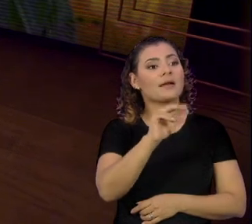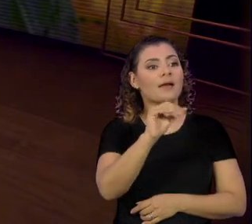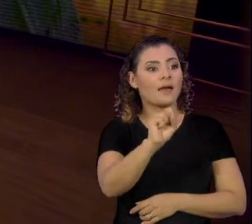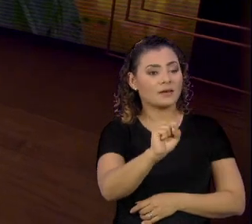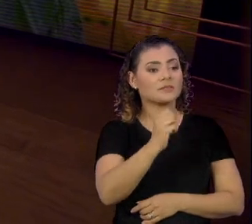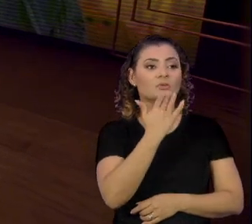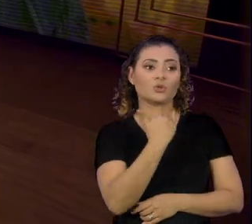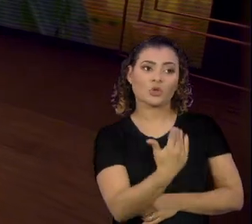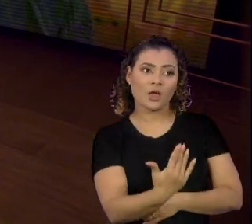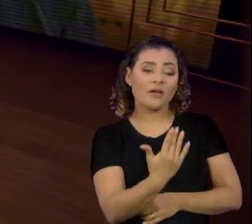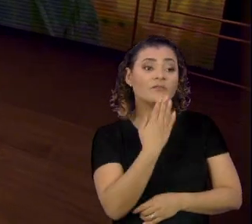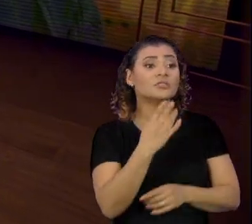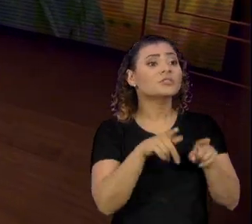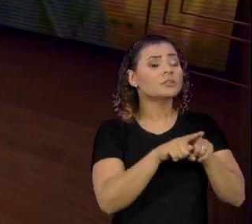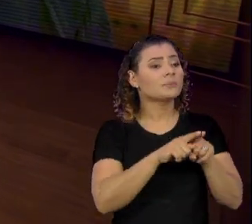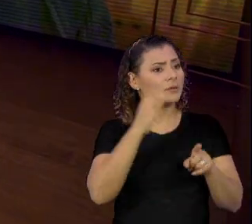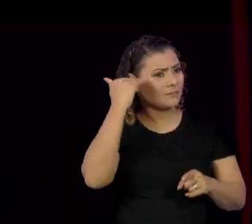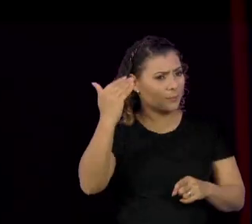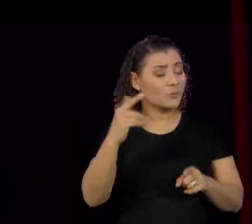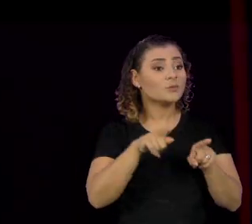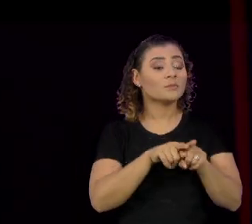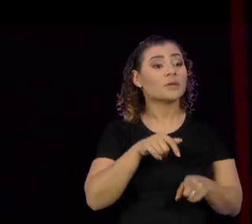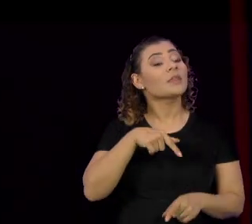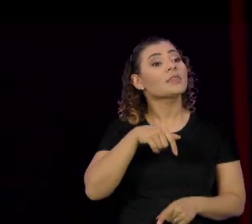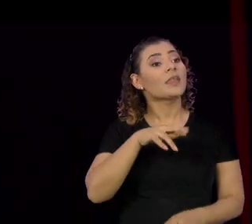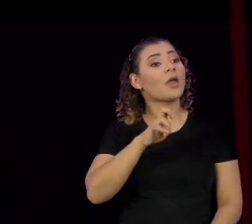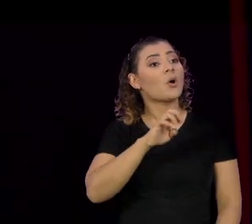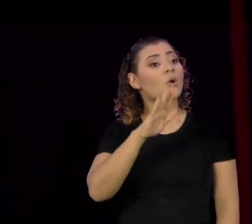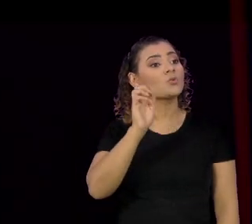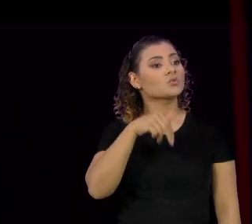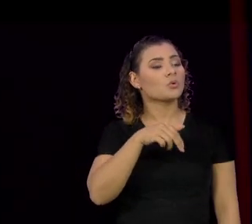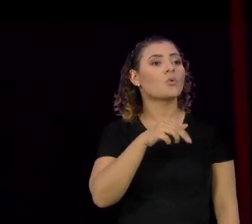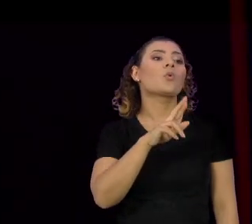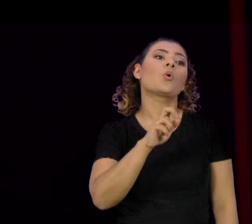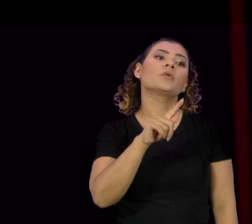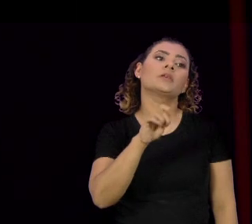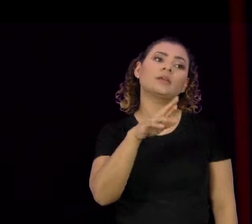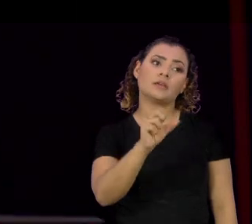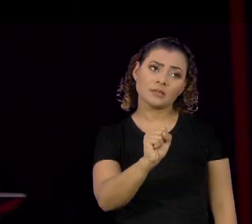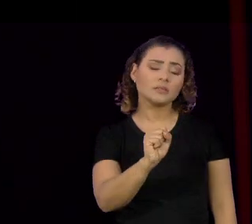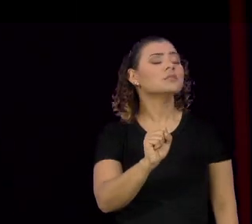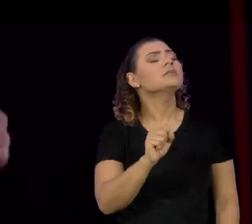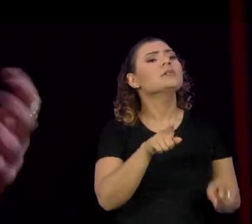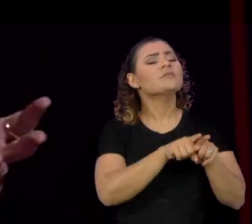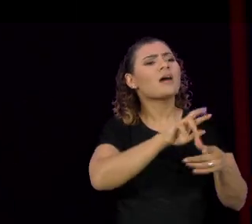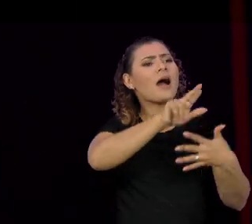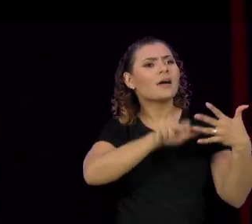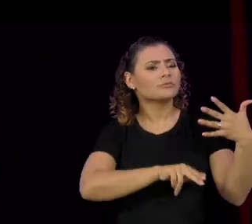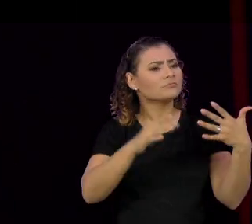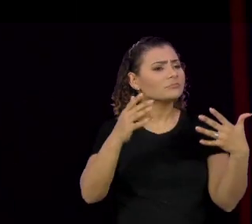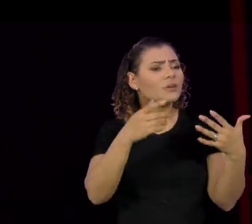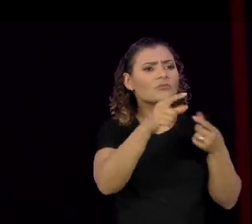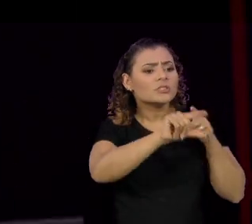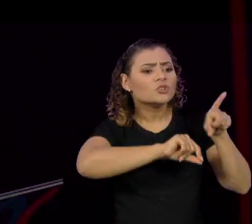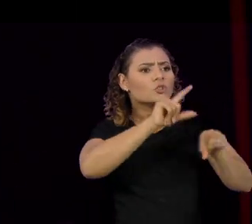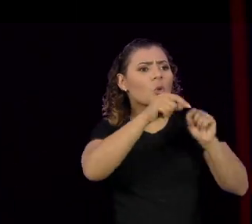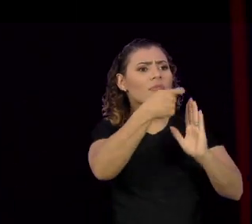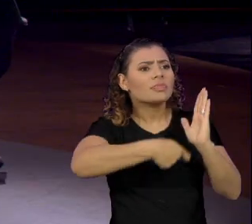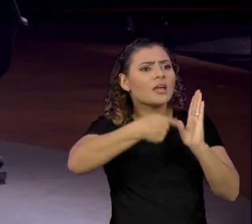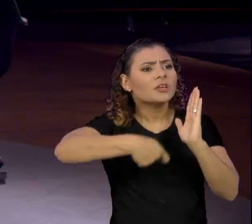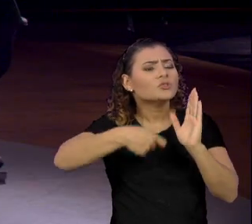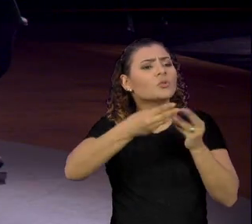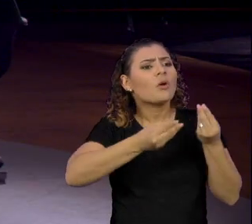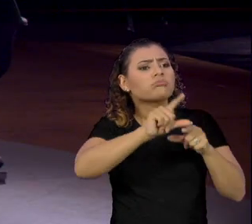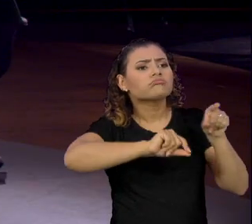A Serpente, de Nelson Rodrigues, Contrações, de Mike Bartlett. Como é o teu processo de escolha desses